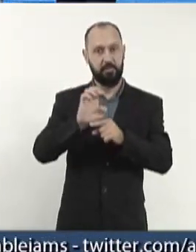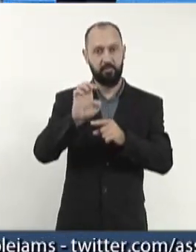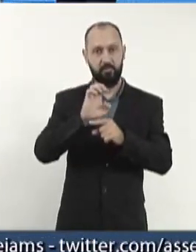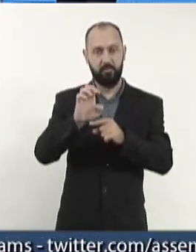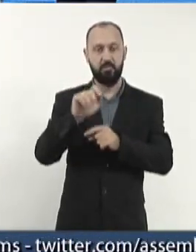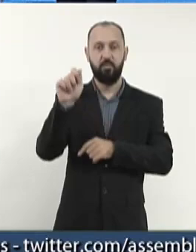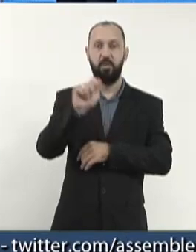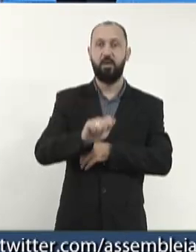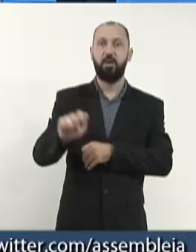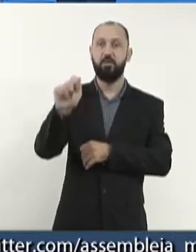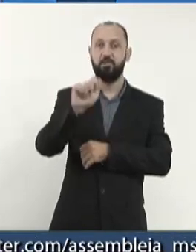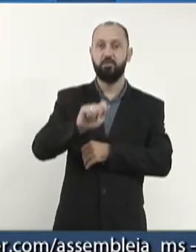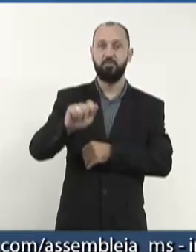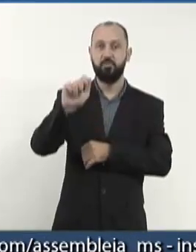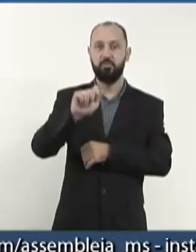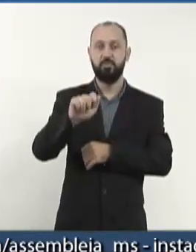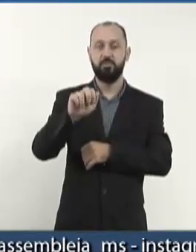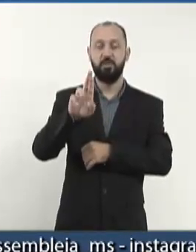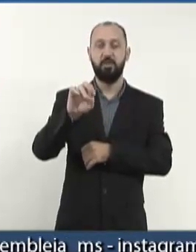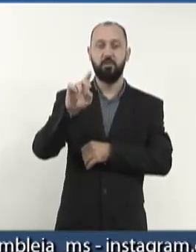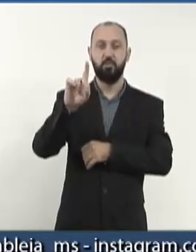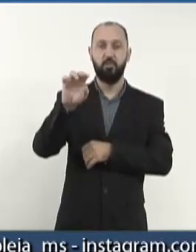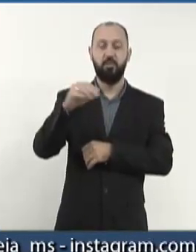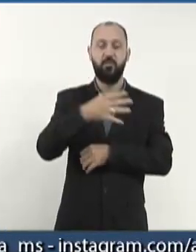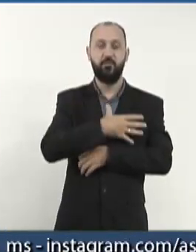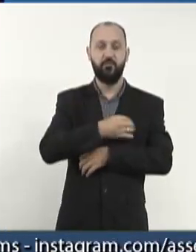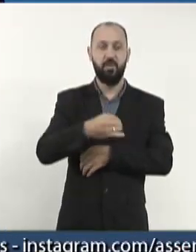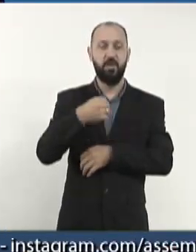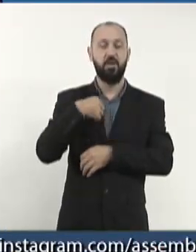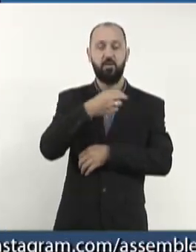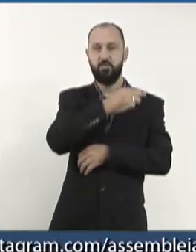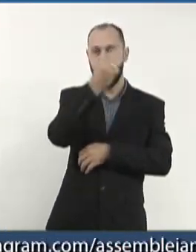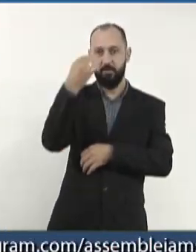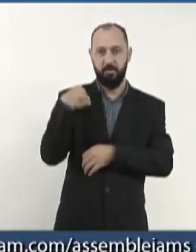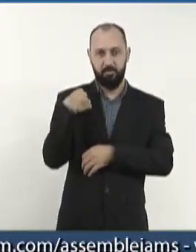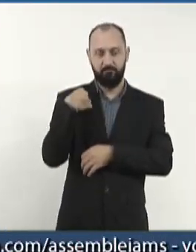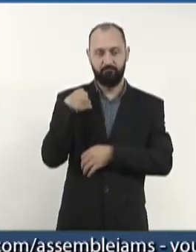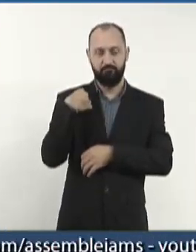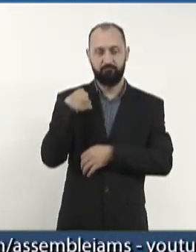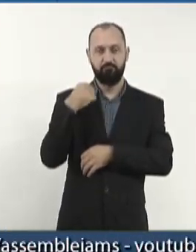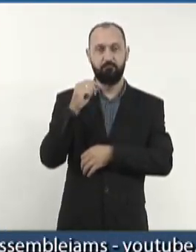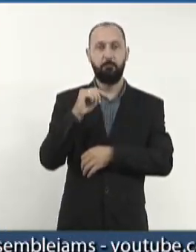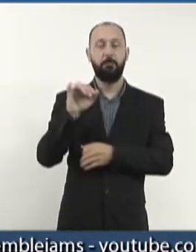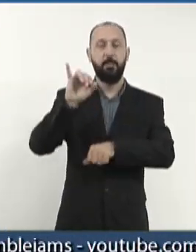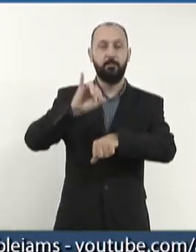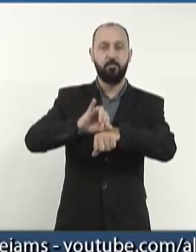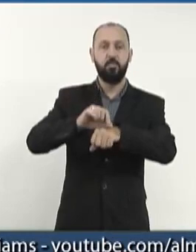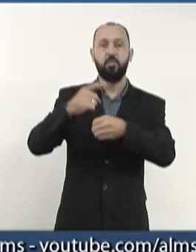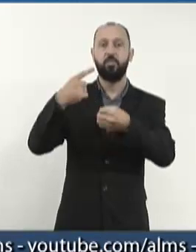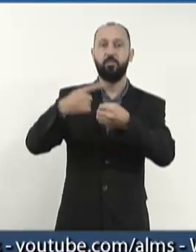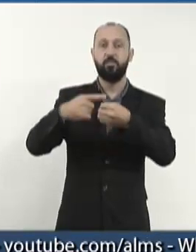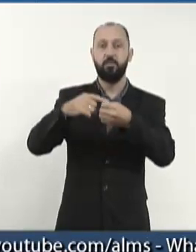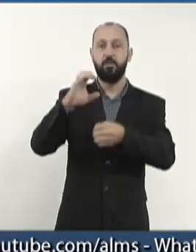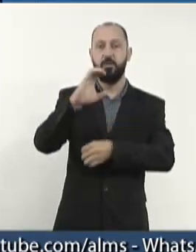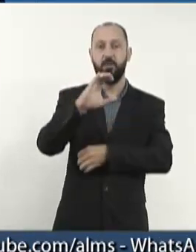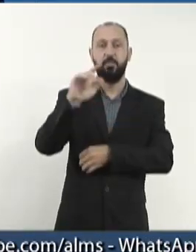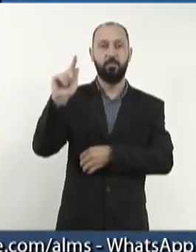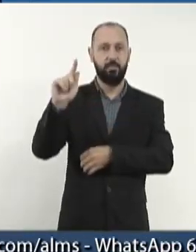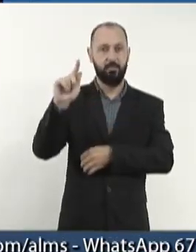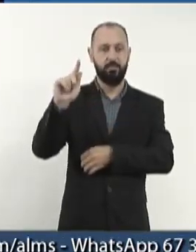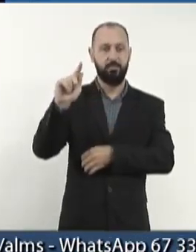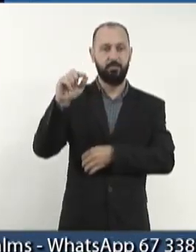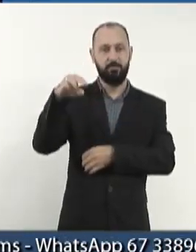a Associação Redentorista Filhos de Maria, AFIM, com sede no município de Campo Grande,